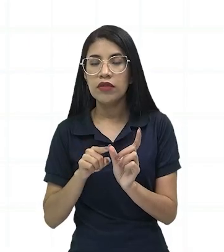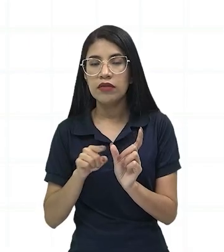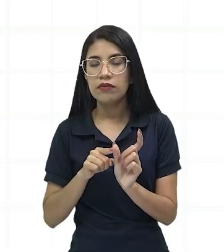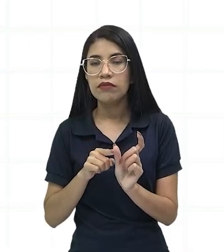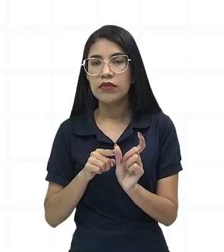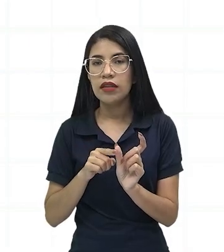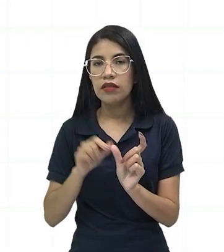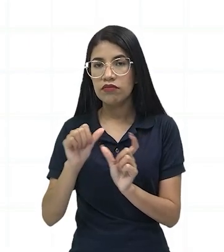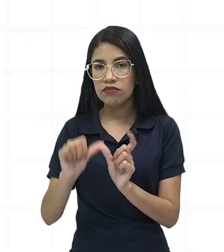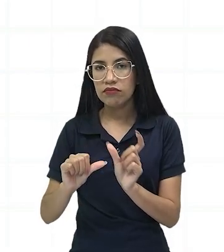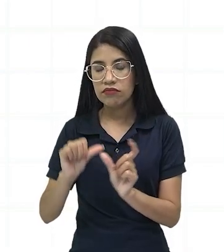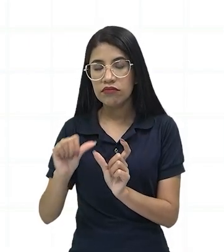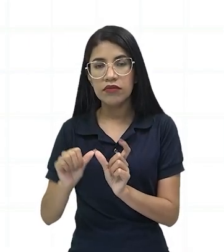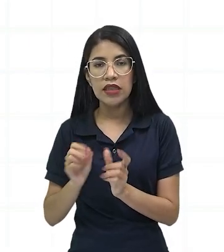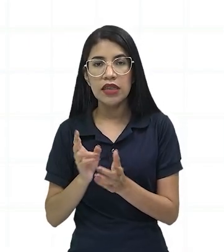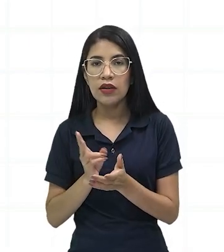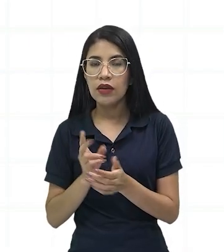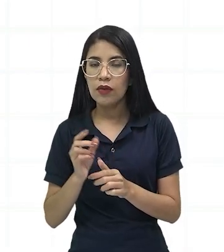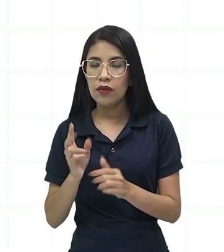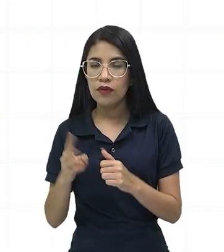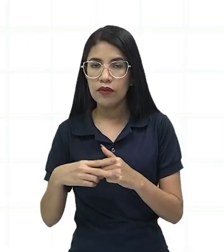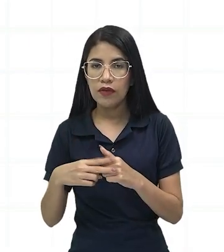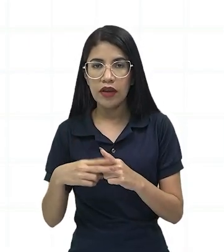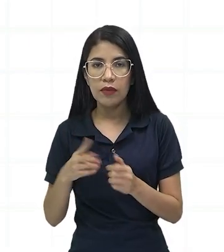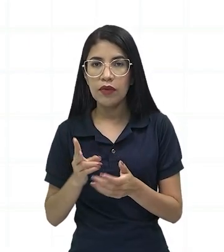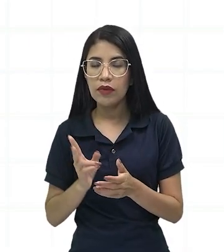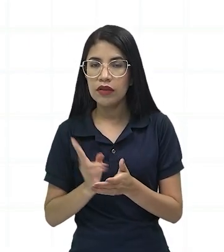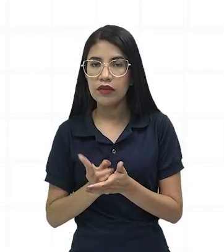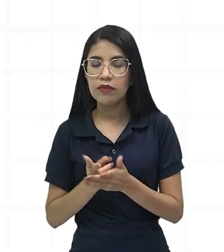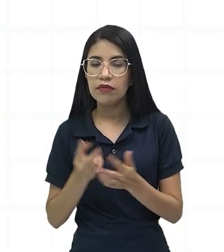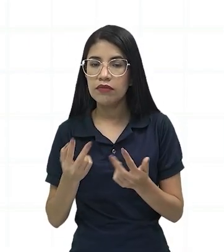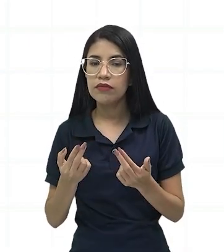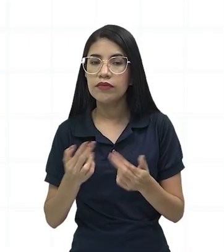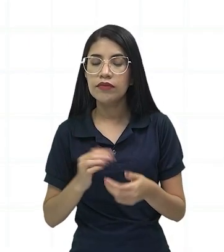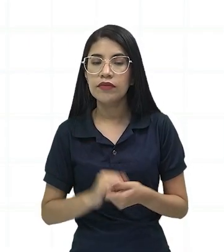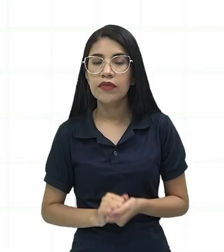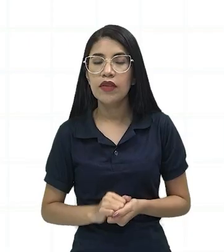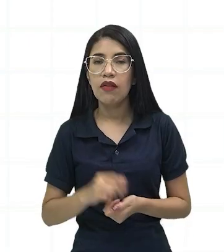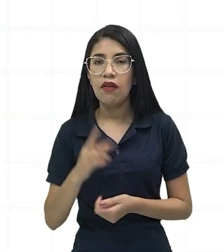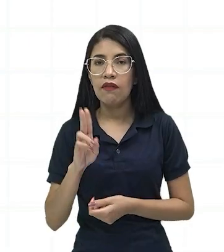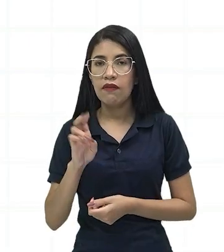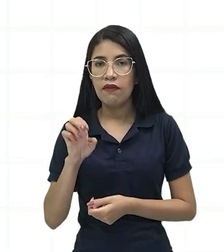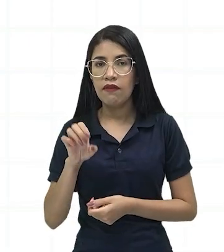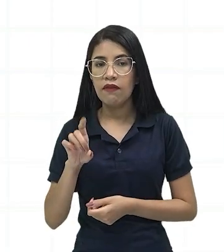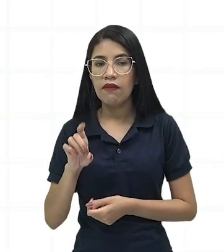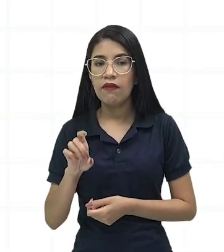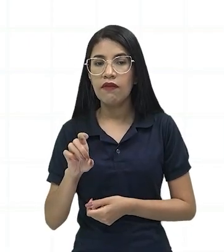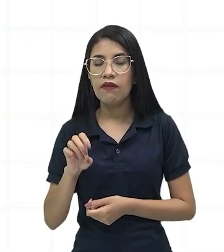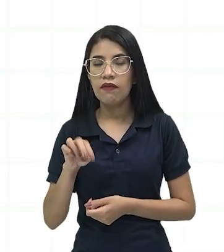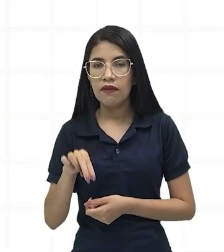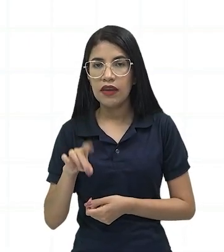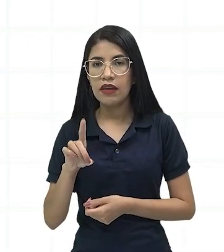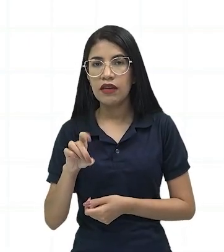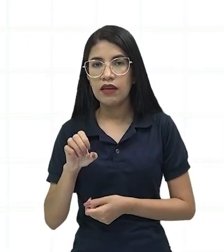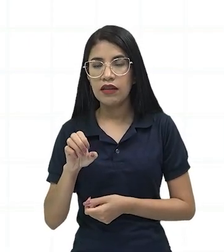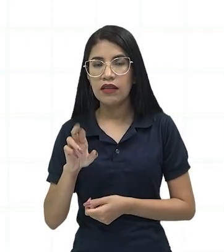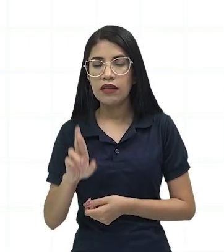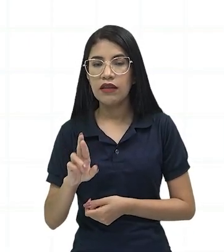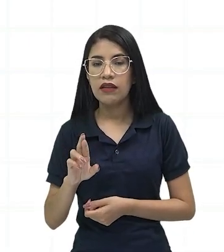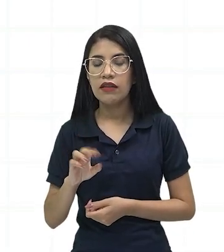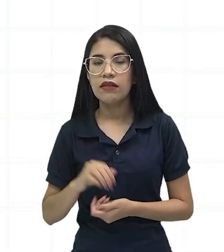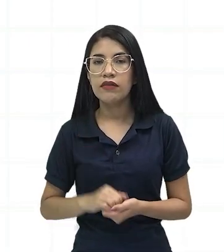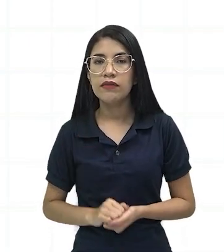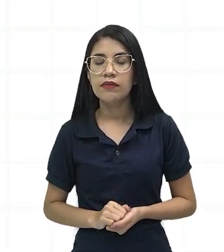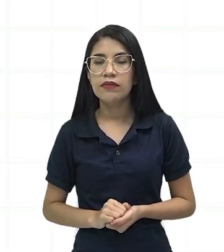infinitivo. E assim vai ser em todos os verbos. Vender, a parte em preto ali, você já sabe que é o nosso radical.